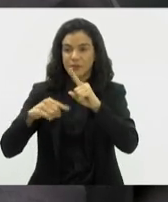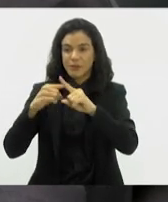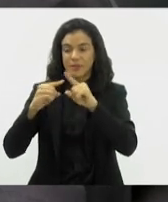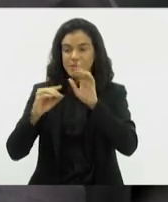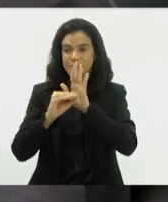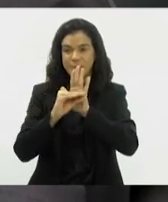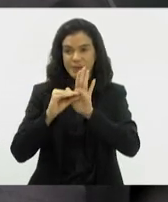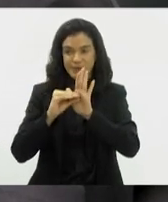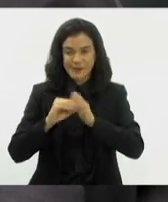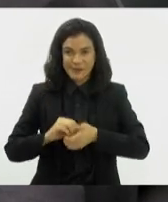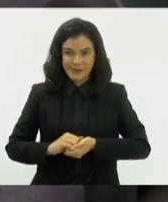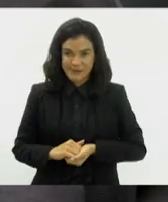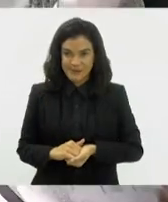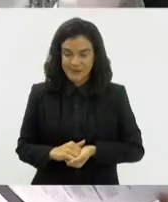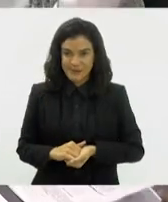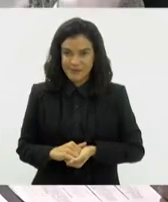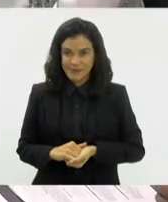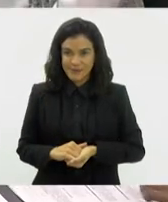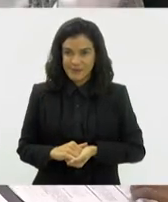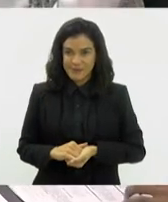emendas.